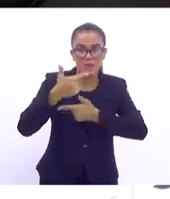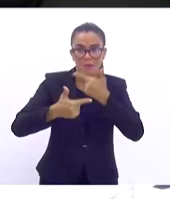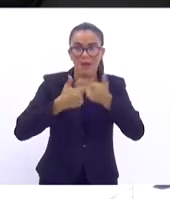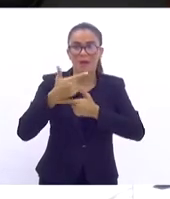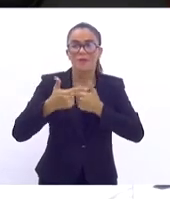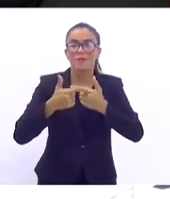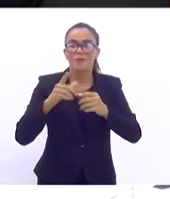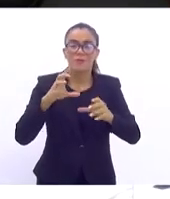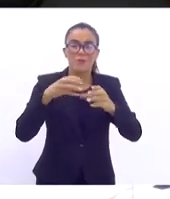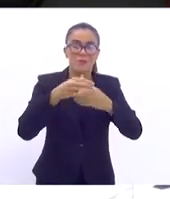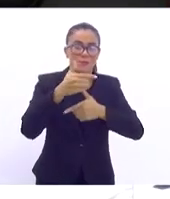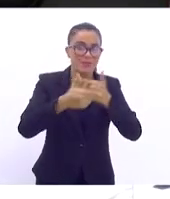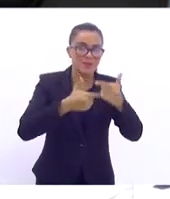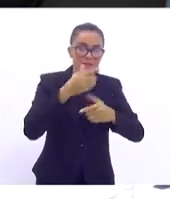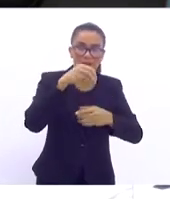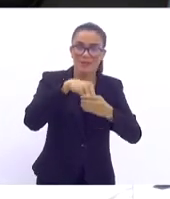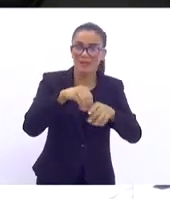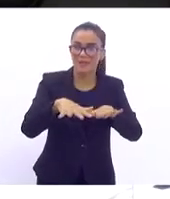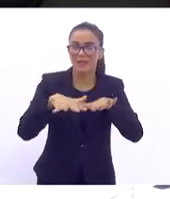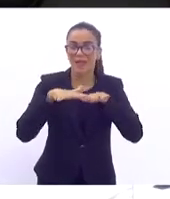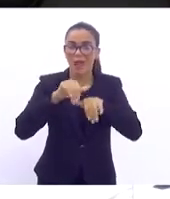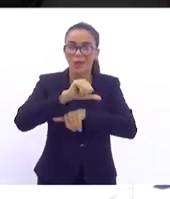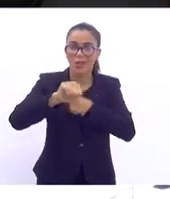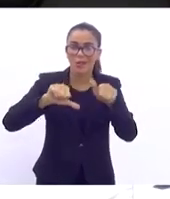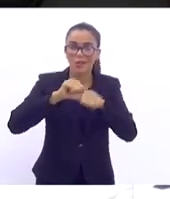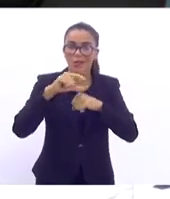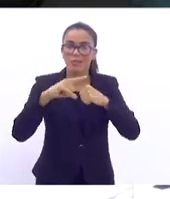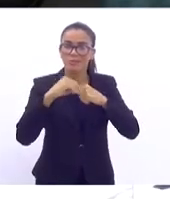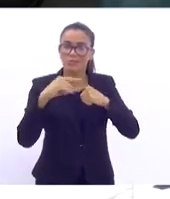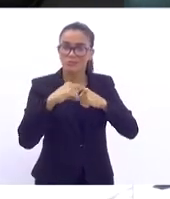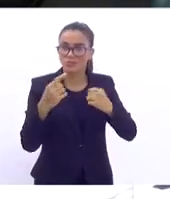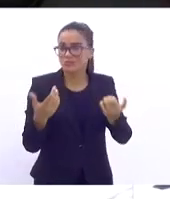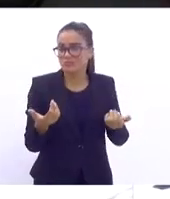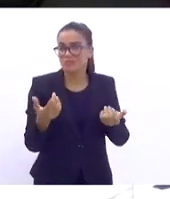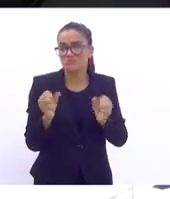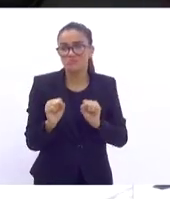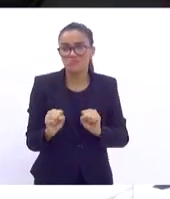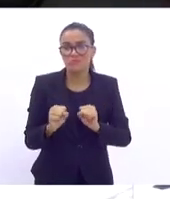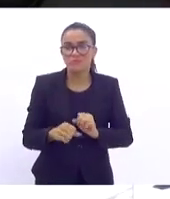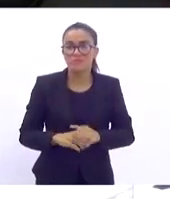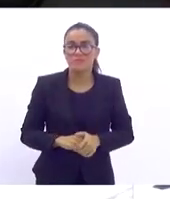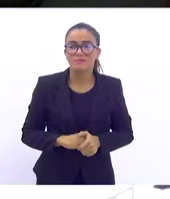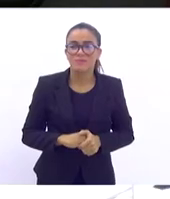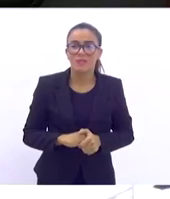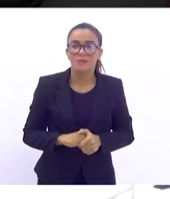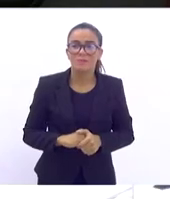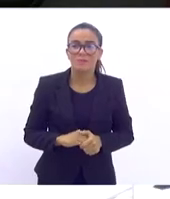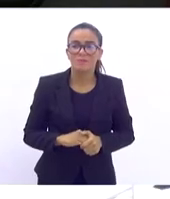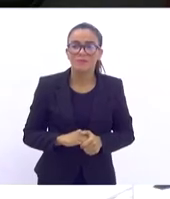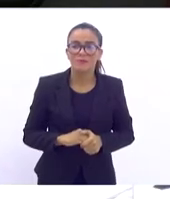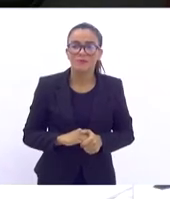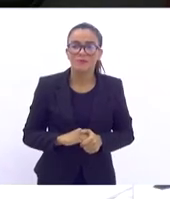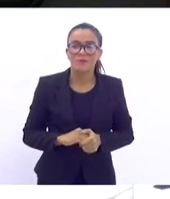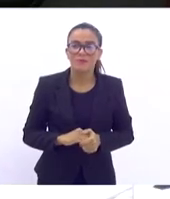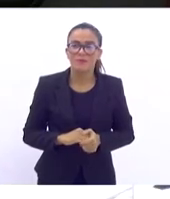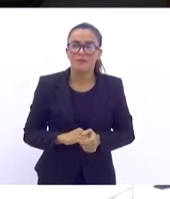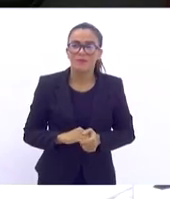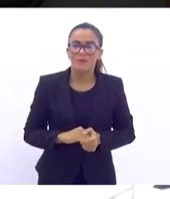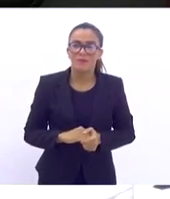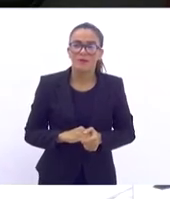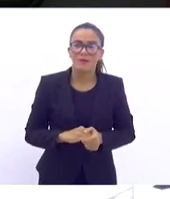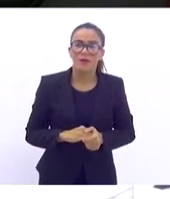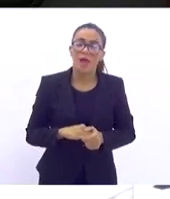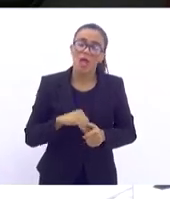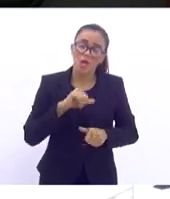alimentares alterando o artigo tal do Regimento porque a presidente você